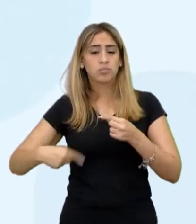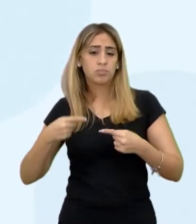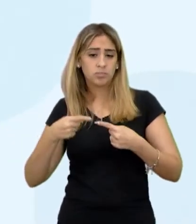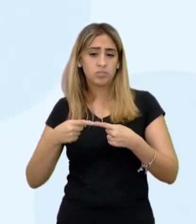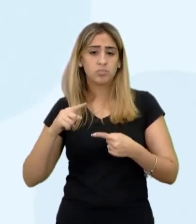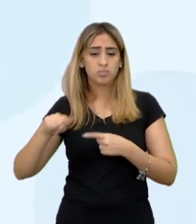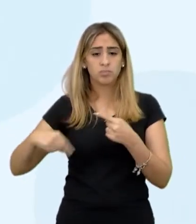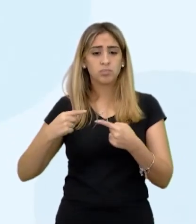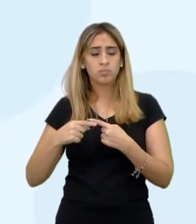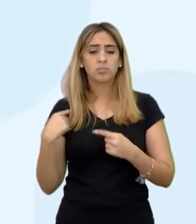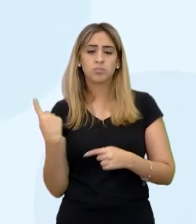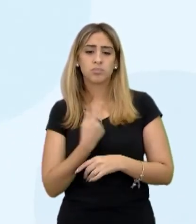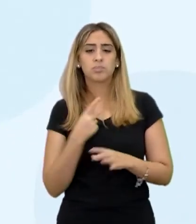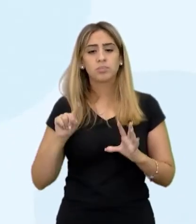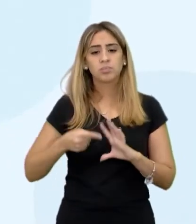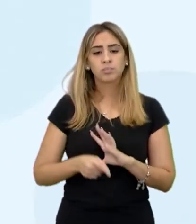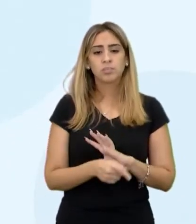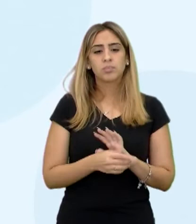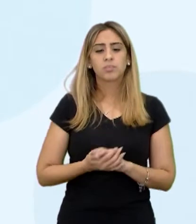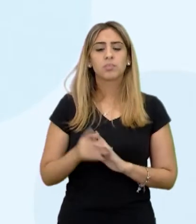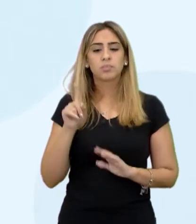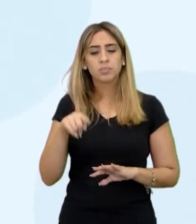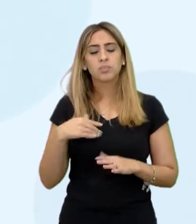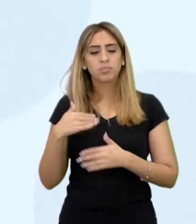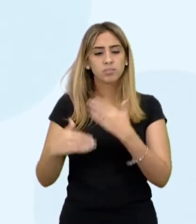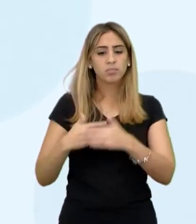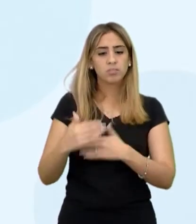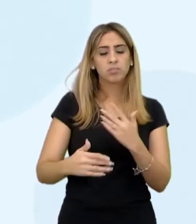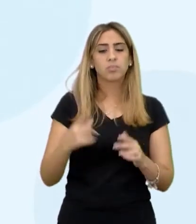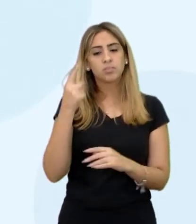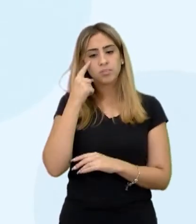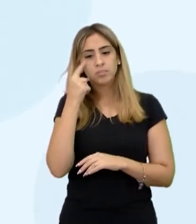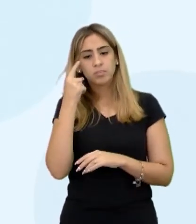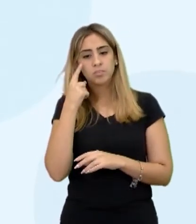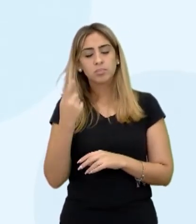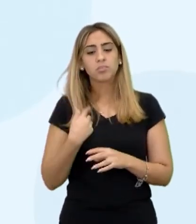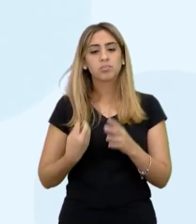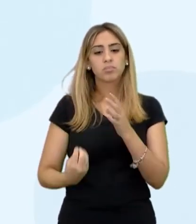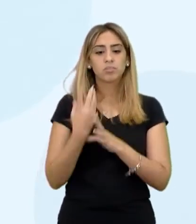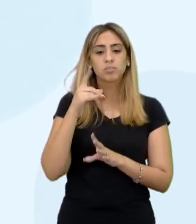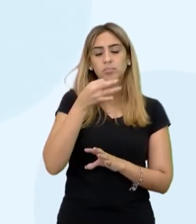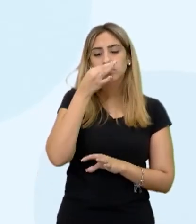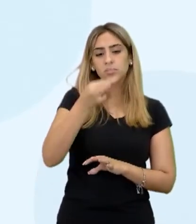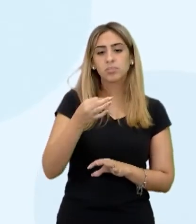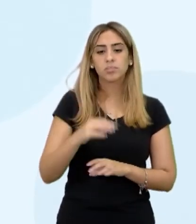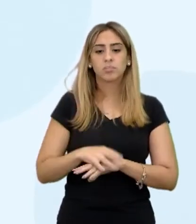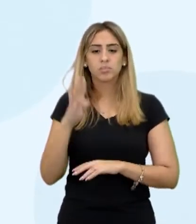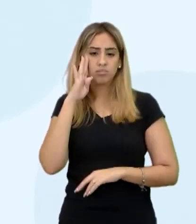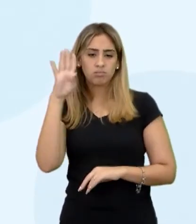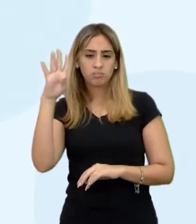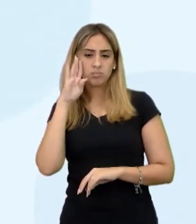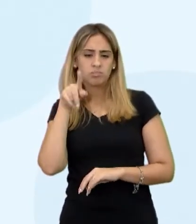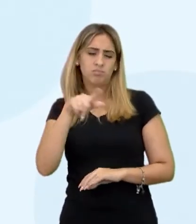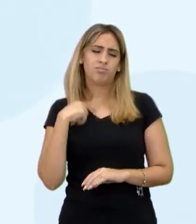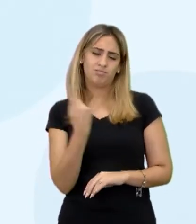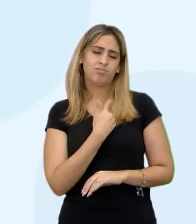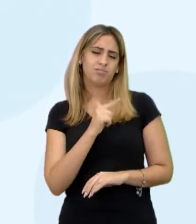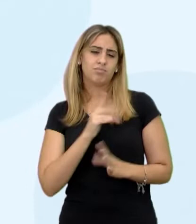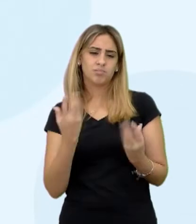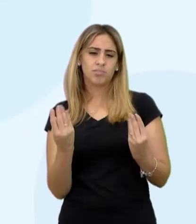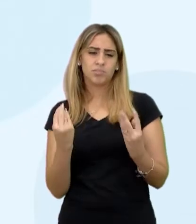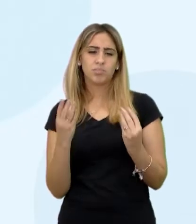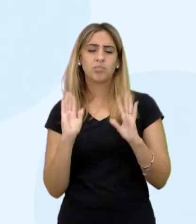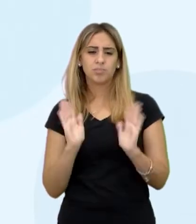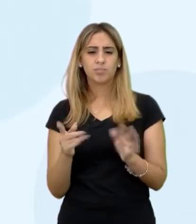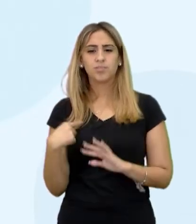né, o objetivo do nosso aprofundamento, que é desenvolver um pensamento crítico e reflexivo. Isso a gente tem muito, né, Jennifer? Assim, acho que é